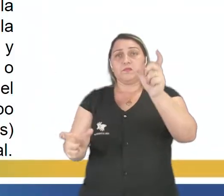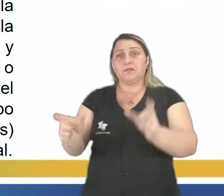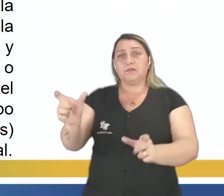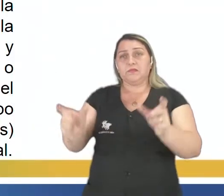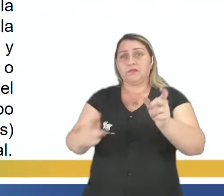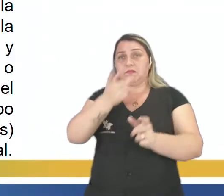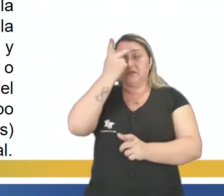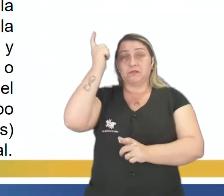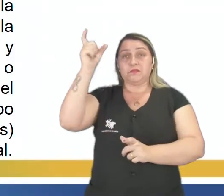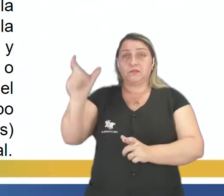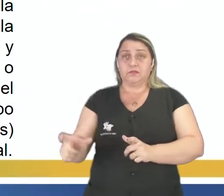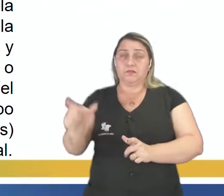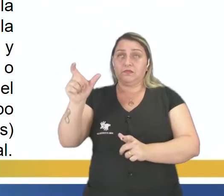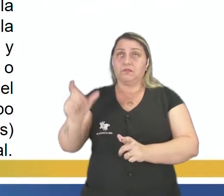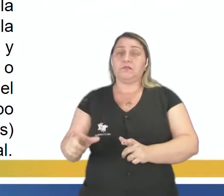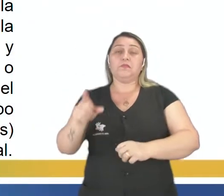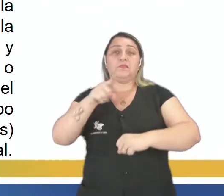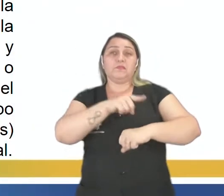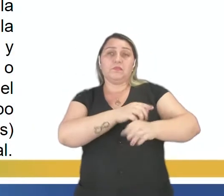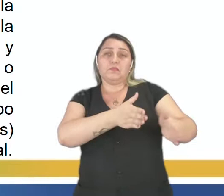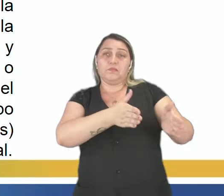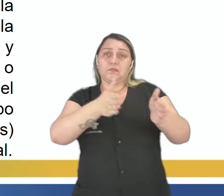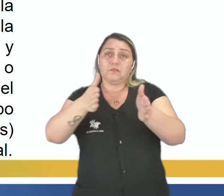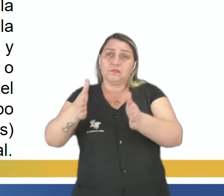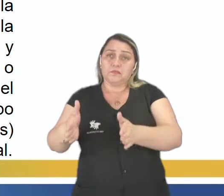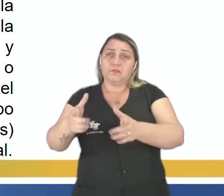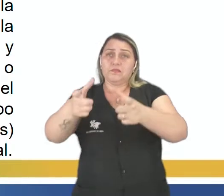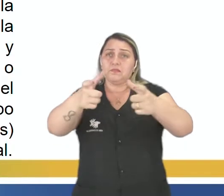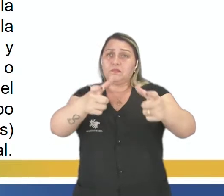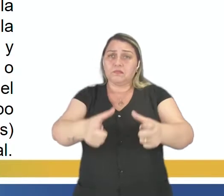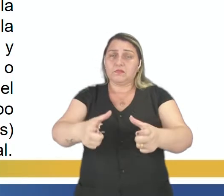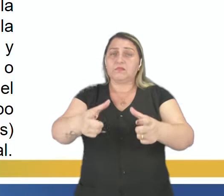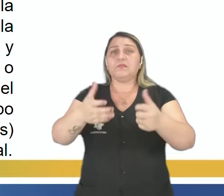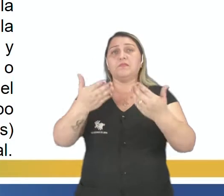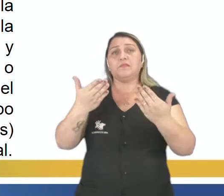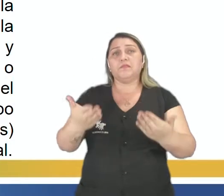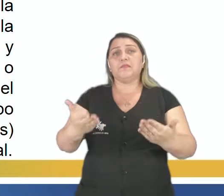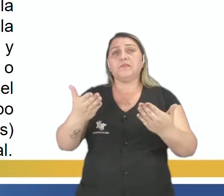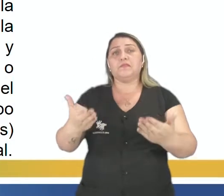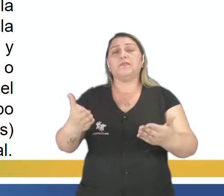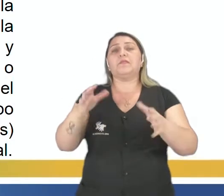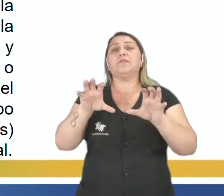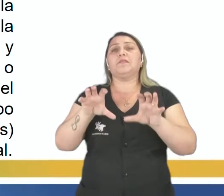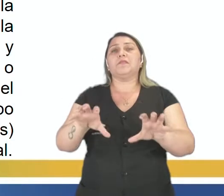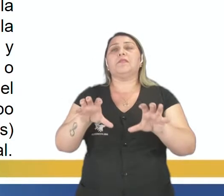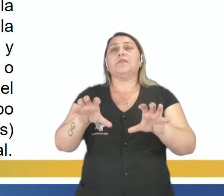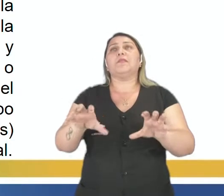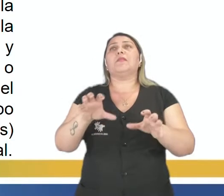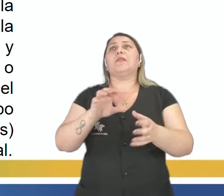personagens, marcadas pelo tempo e pelo espaço, tá? Então, assim,